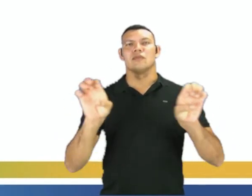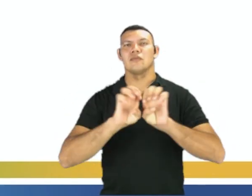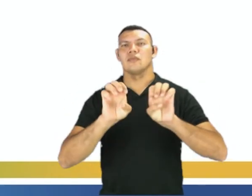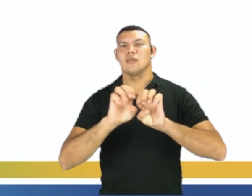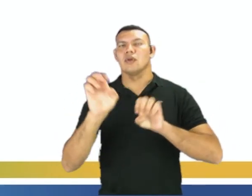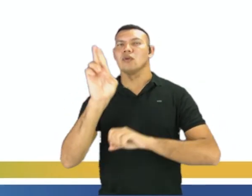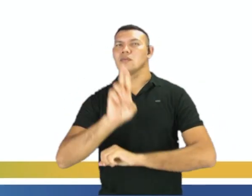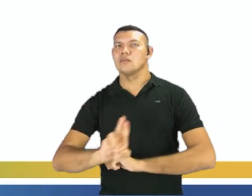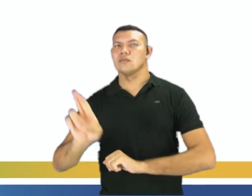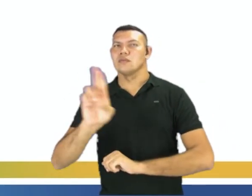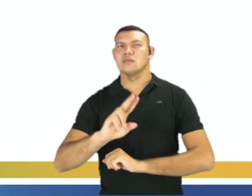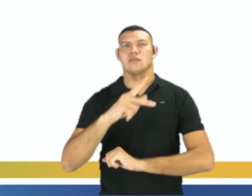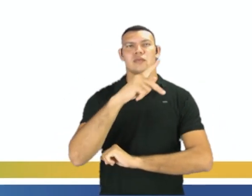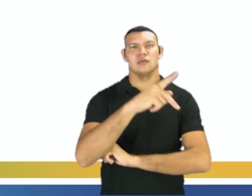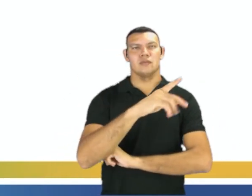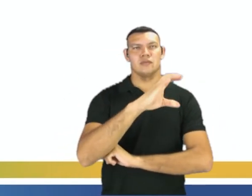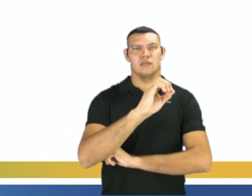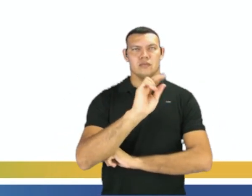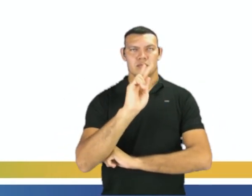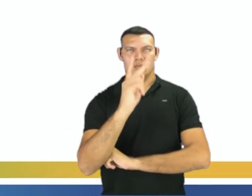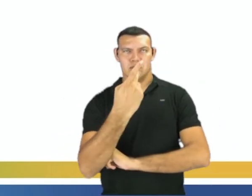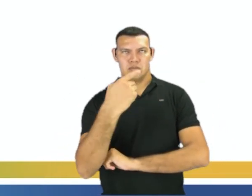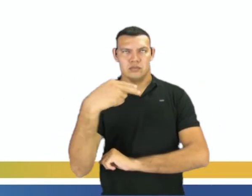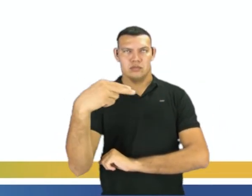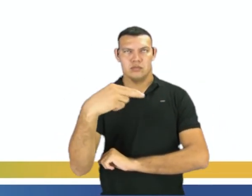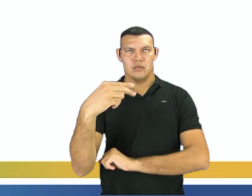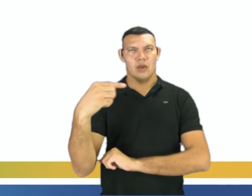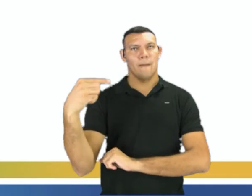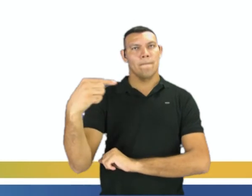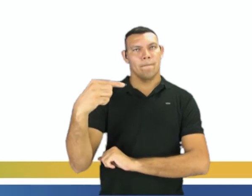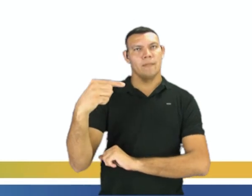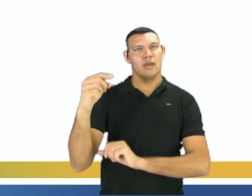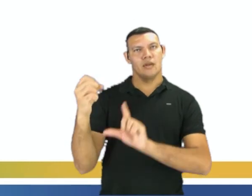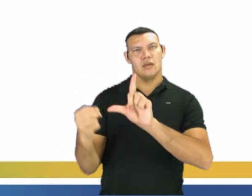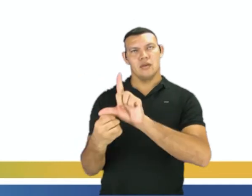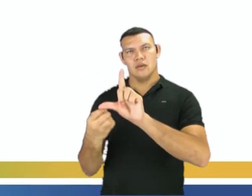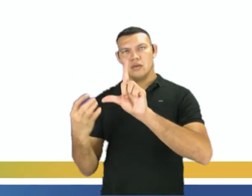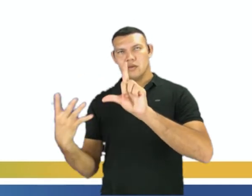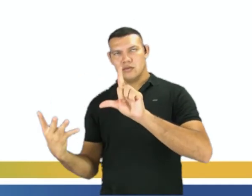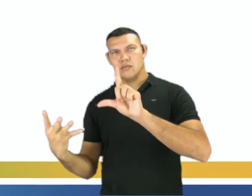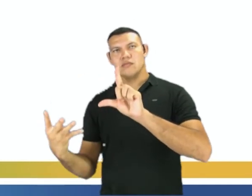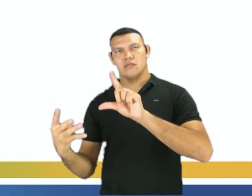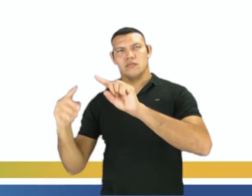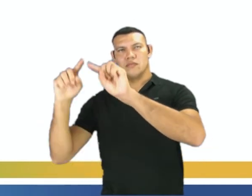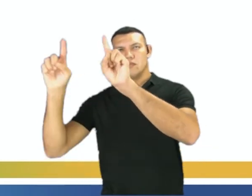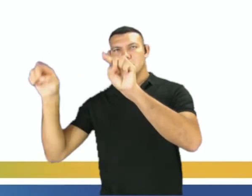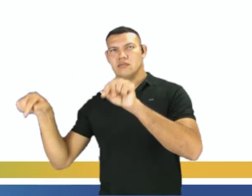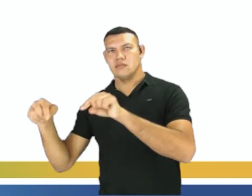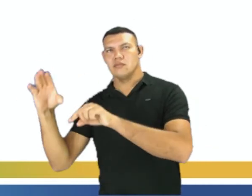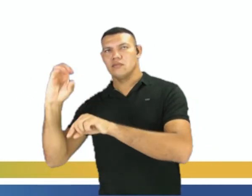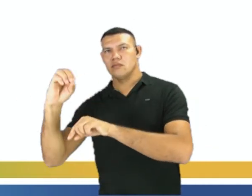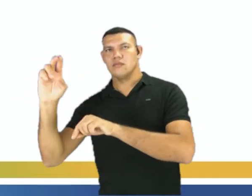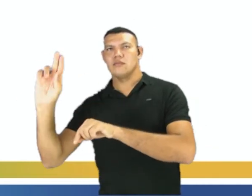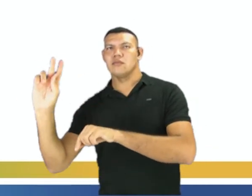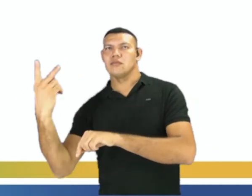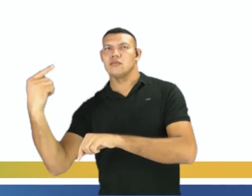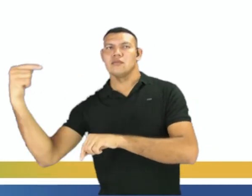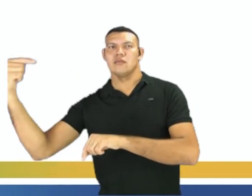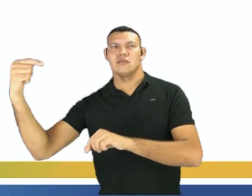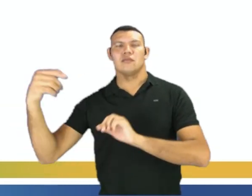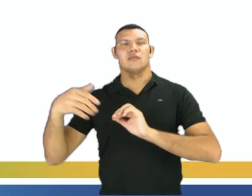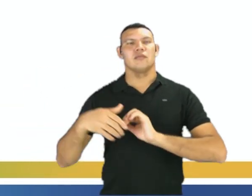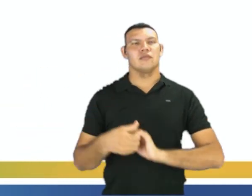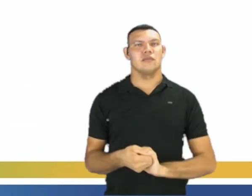utiliza? pOH é igual menos log da concentração de íons desse